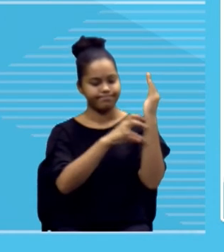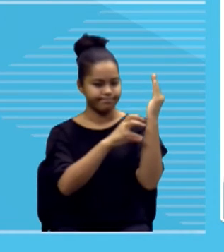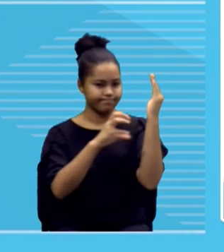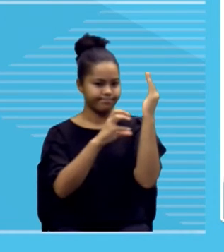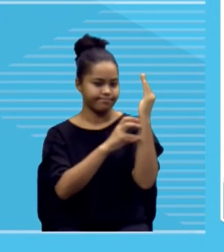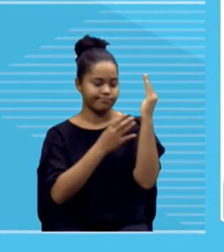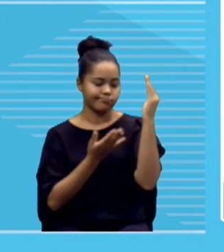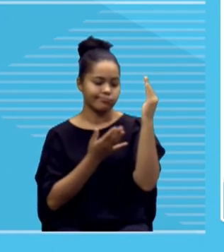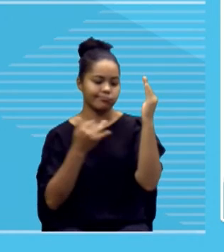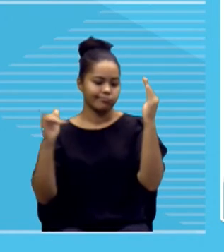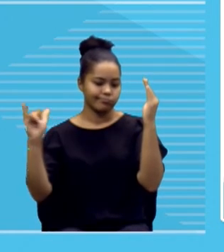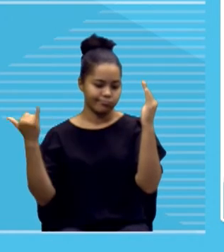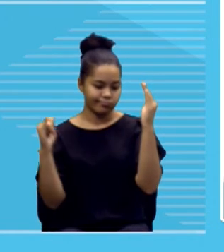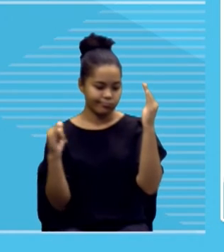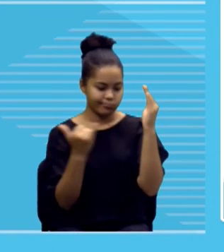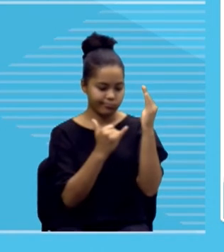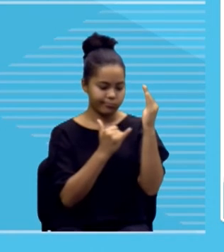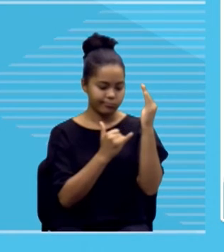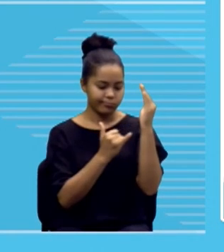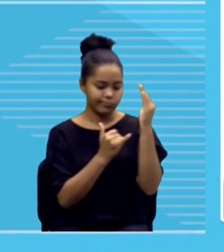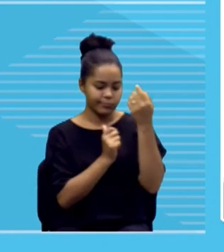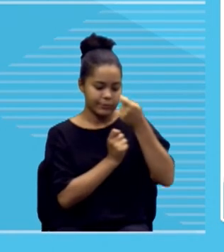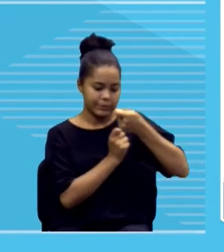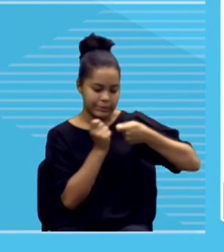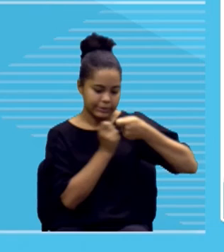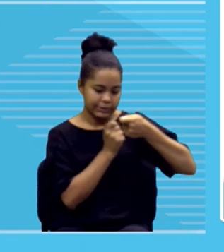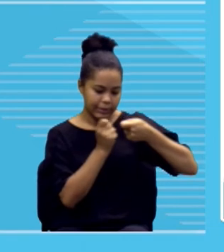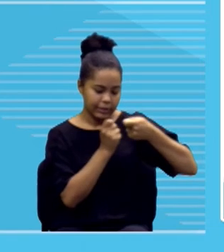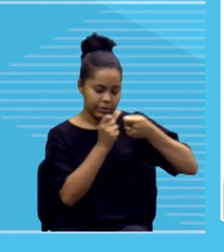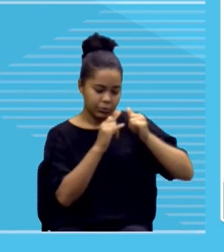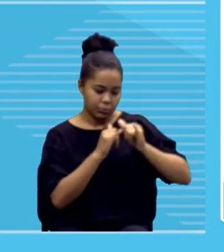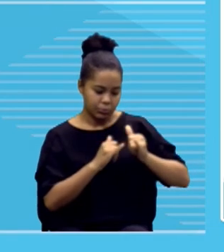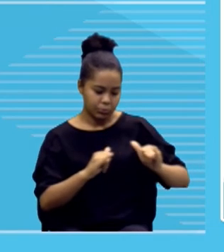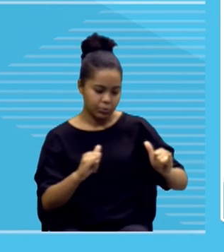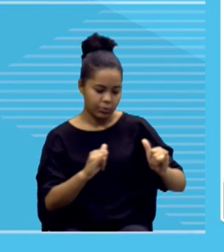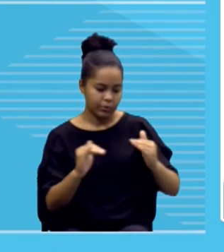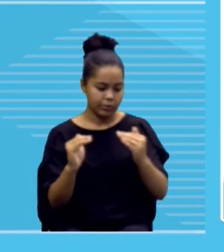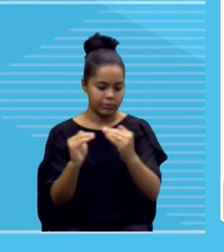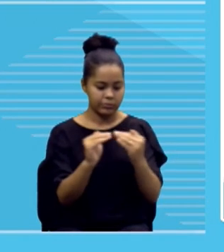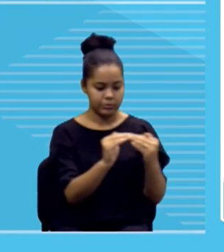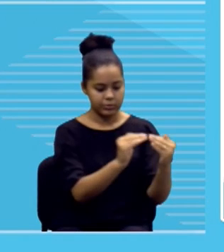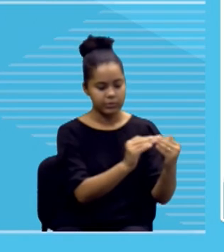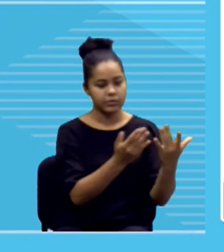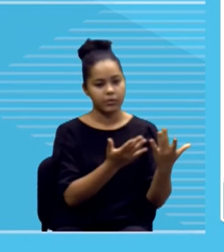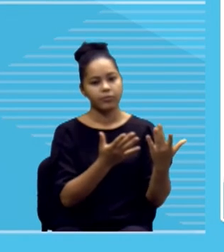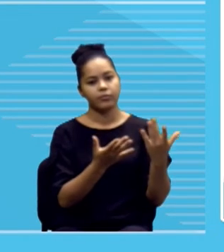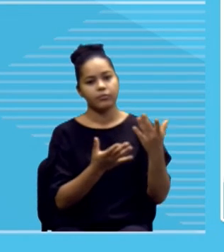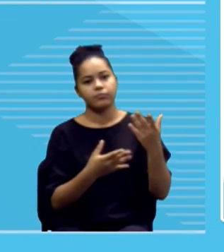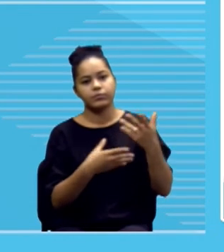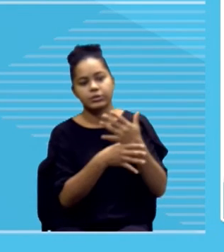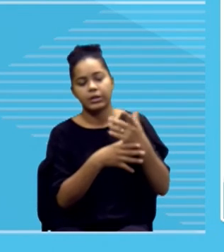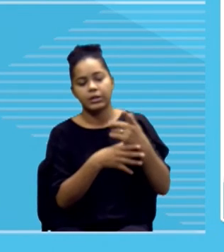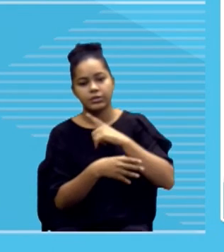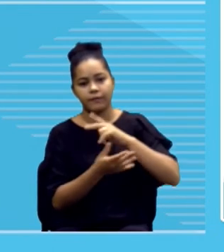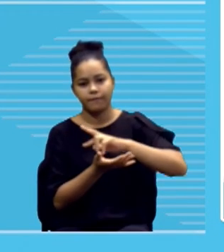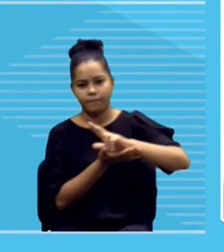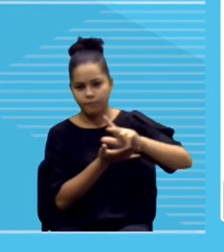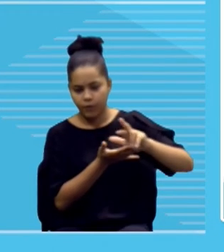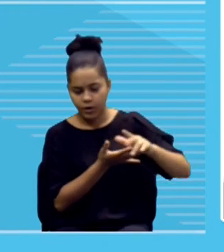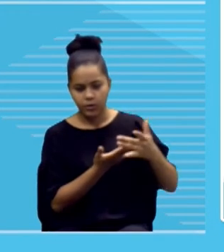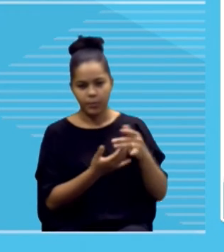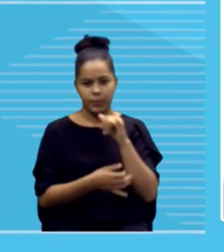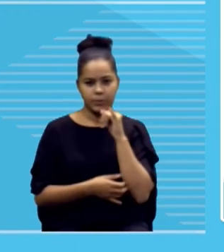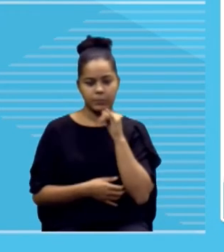daquela rua, por exemplo. Percebam que existem vários transformadores na cidade. Por quê? Vamos supor, na minha casa moram